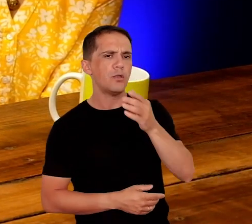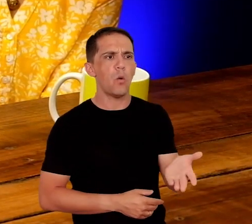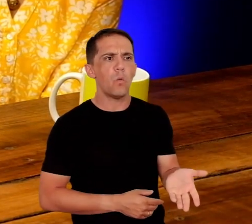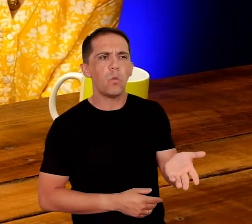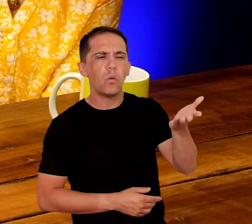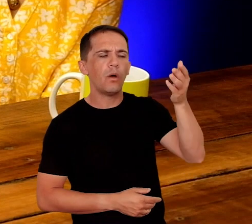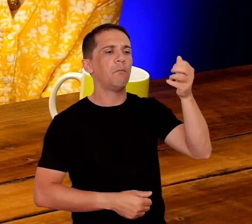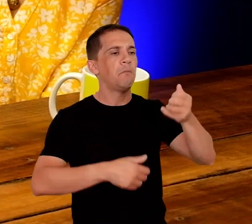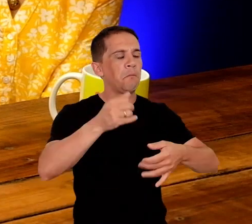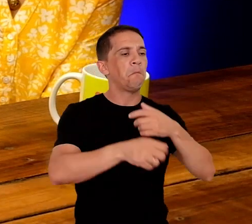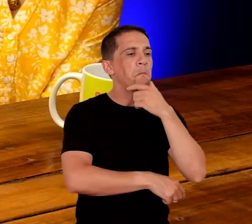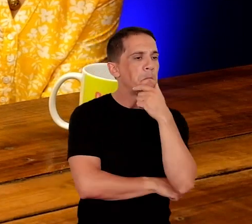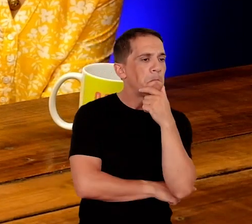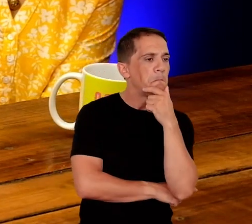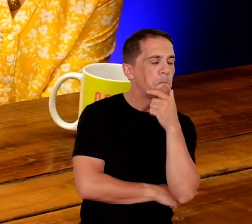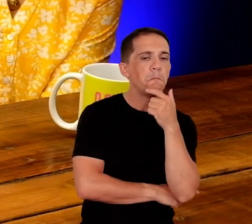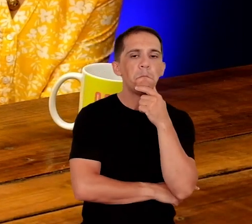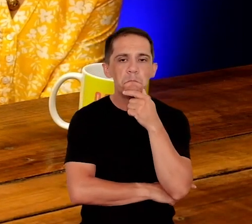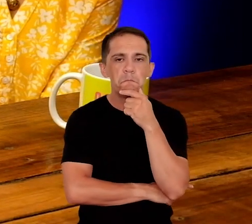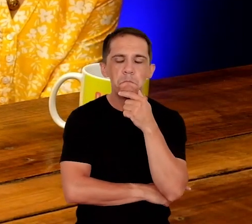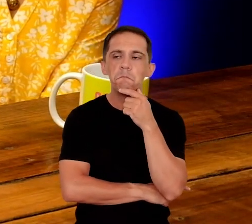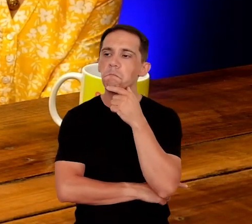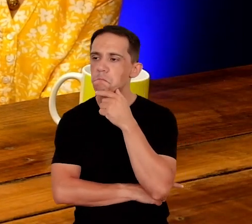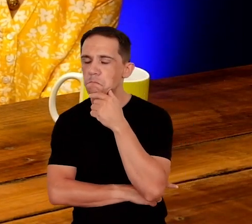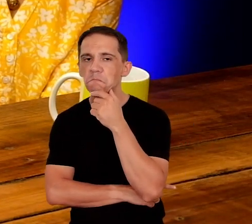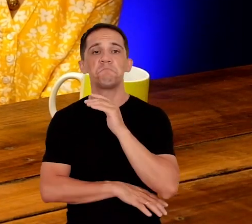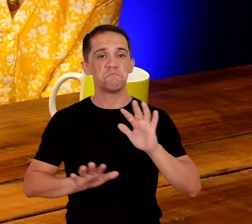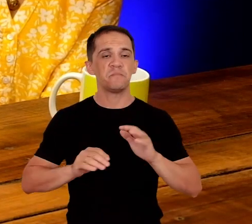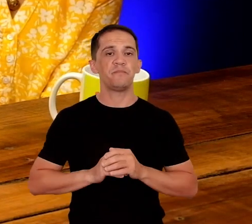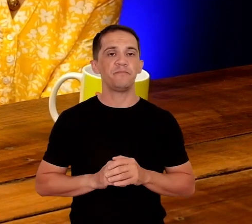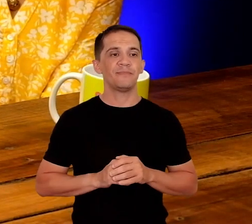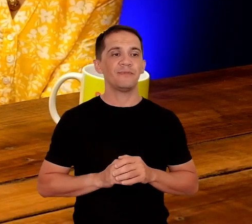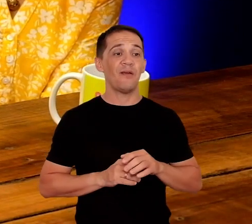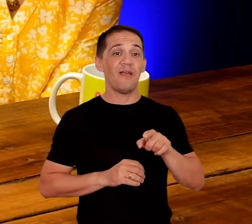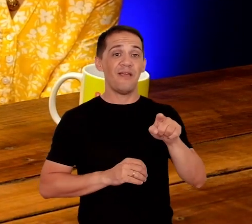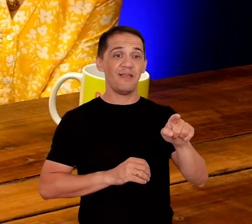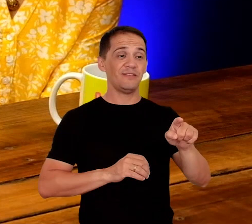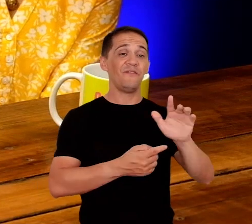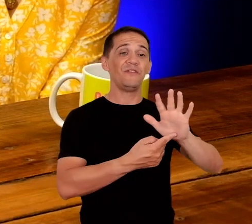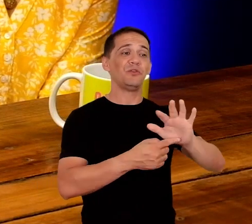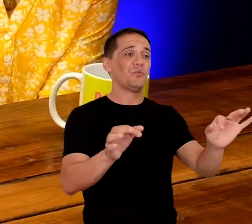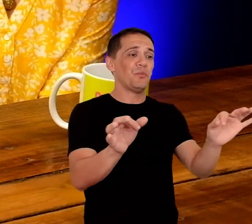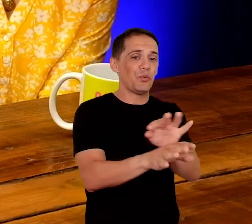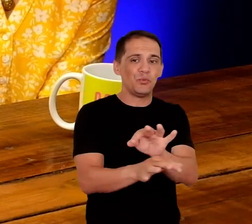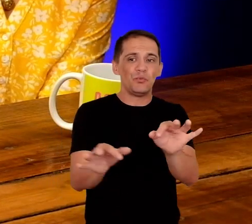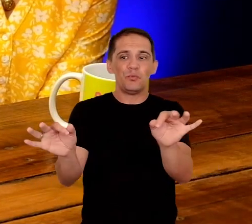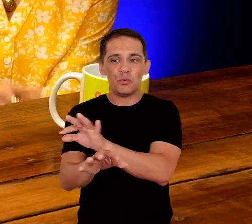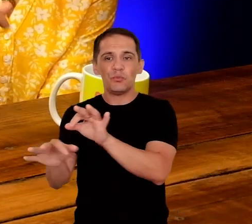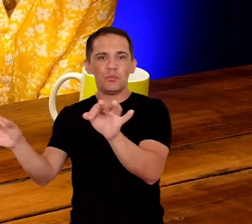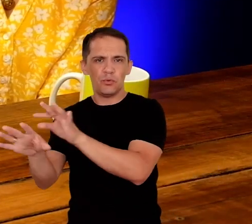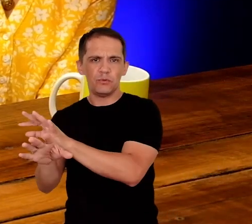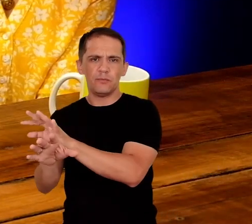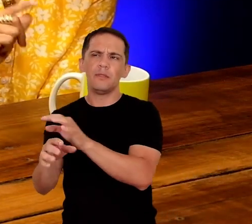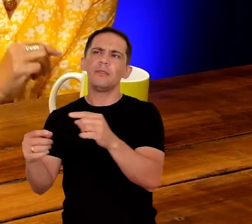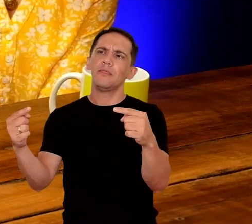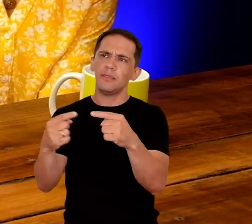do planeta Terra, né? Tudo isso. Só como é que as pessoas surdas... Eles já estavam com esse projeto pronto, nas TVs, os vídeos já estavam todos prontos. E para